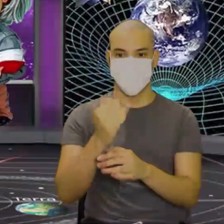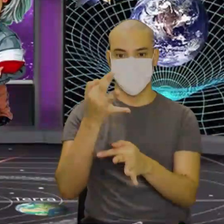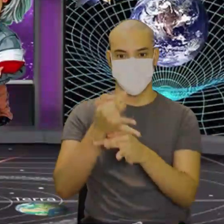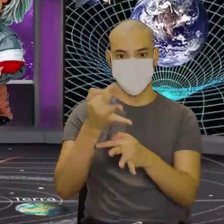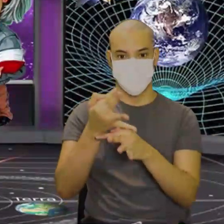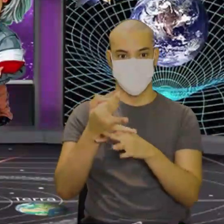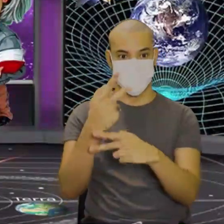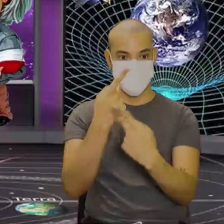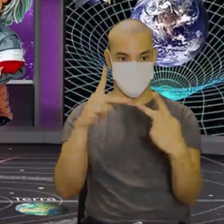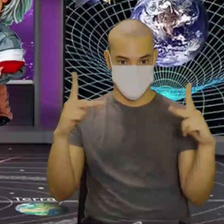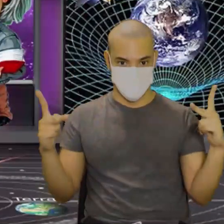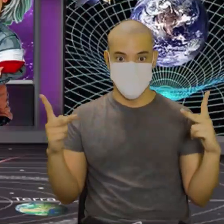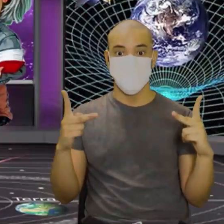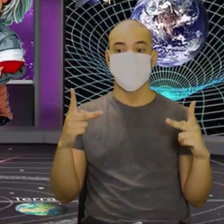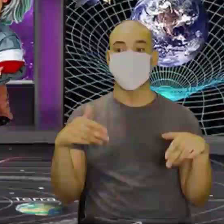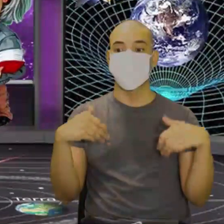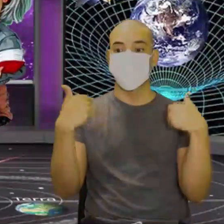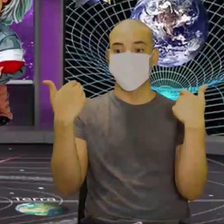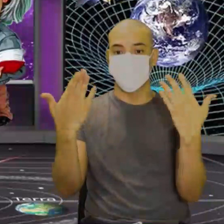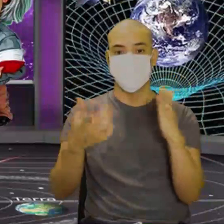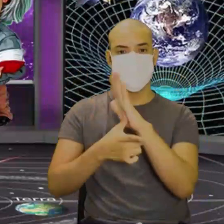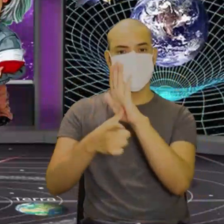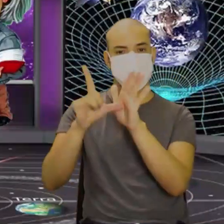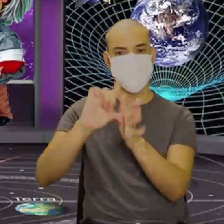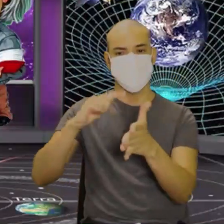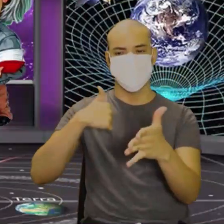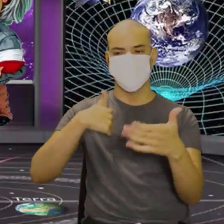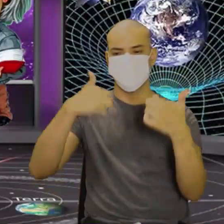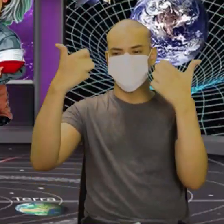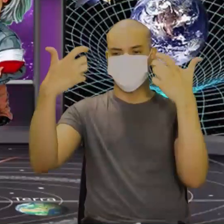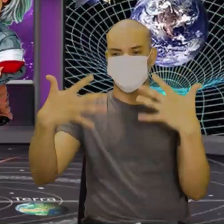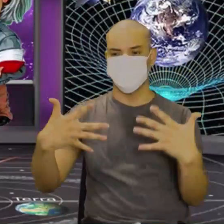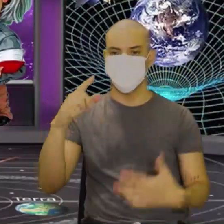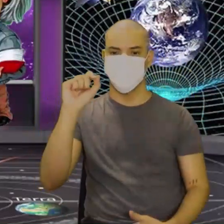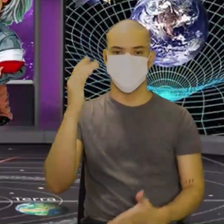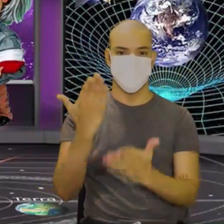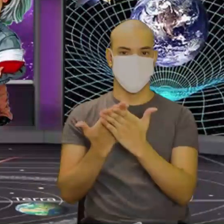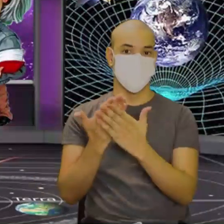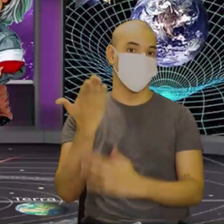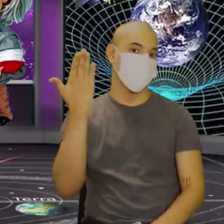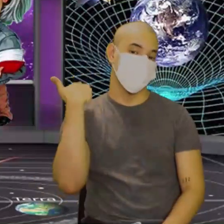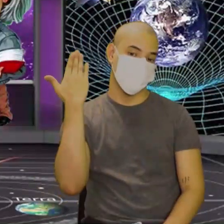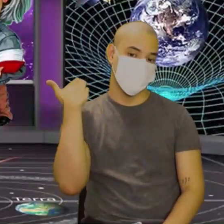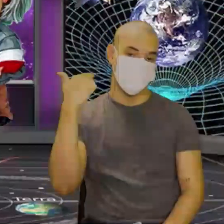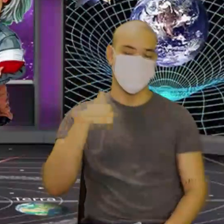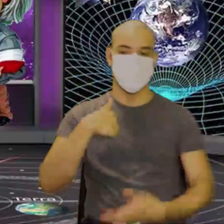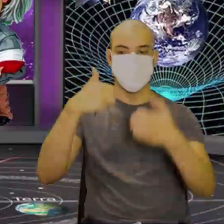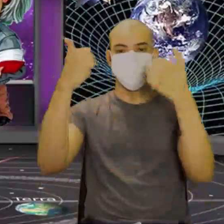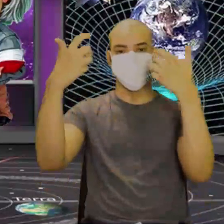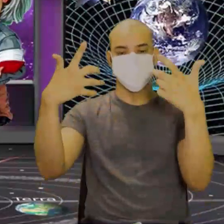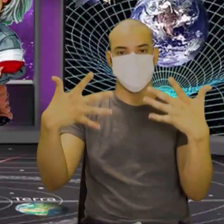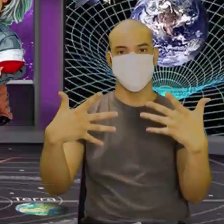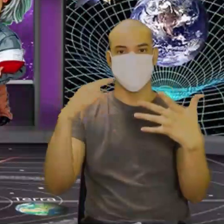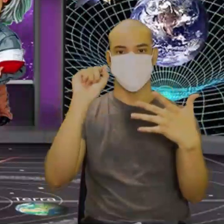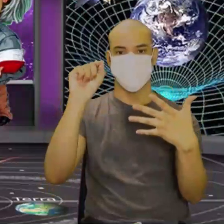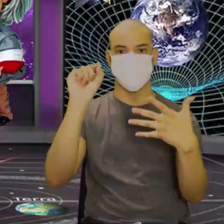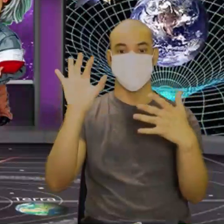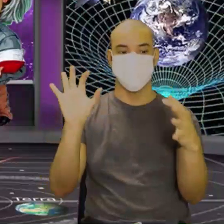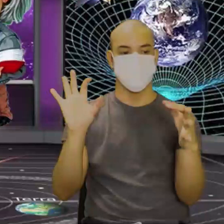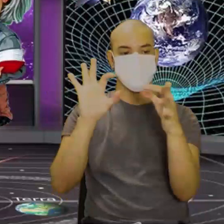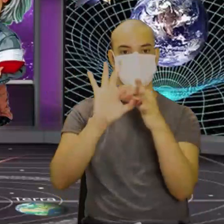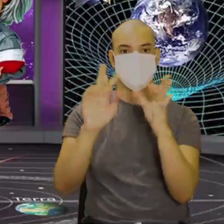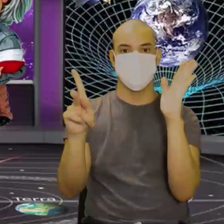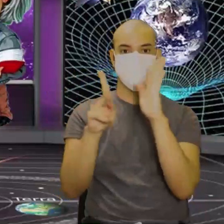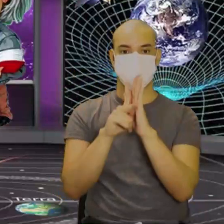vocês. Galerinha, o que nós estávamos conversando na aula passada? Estávamos falando de associação